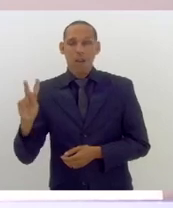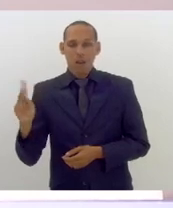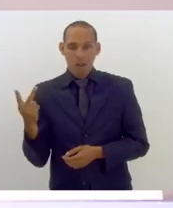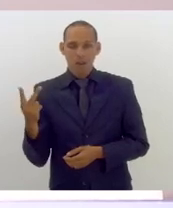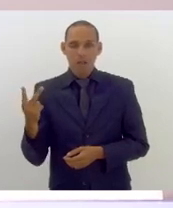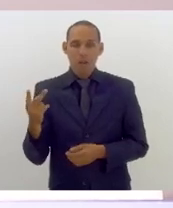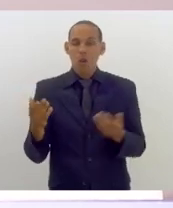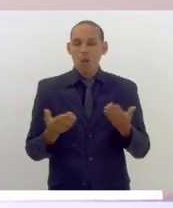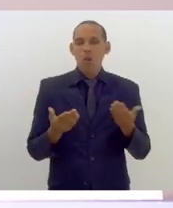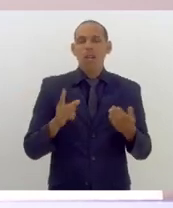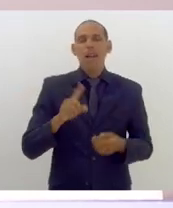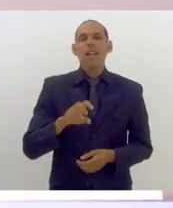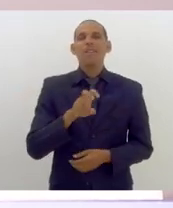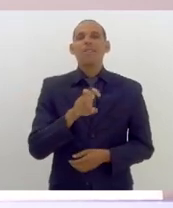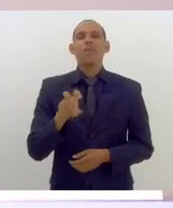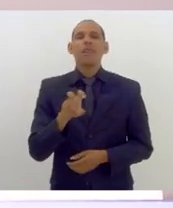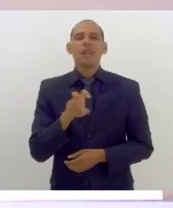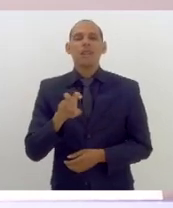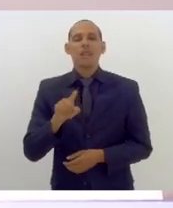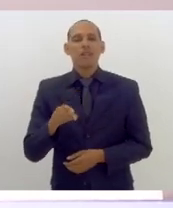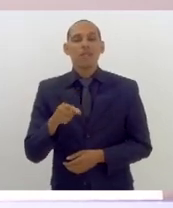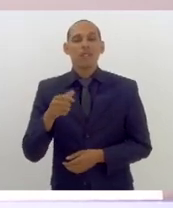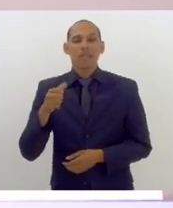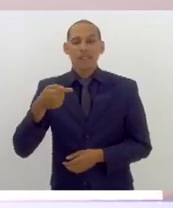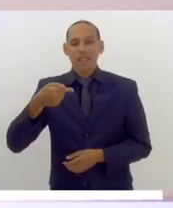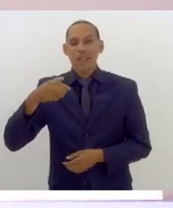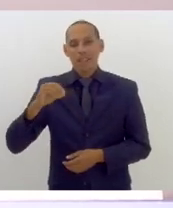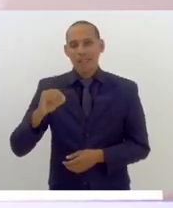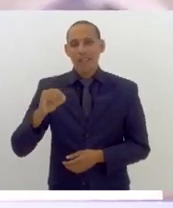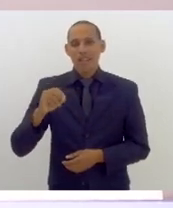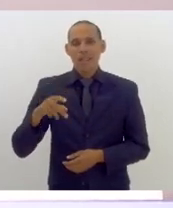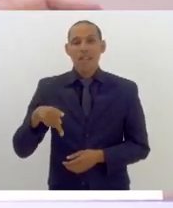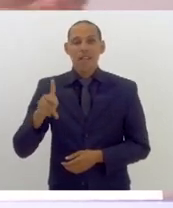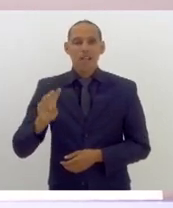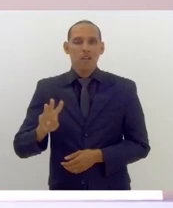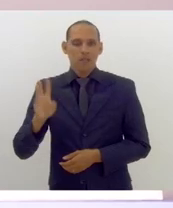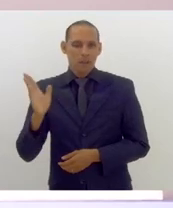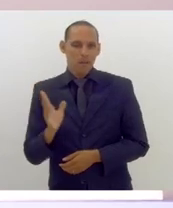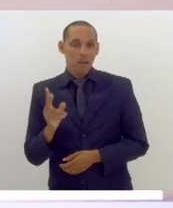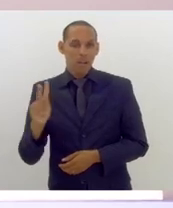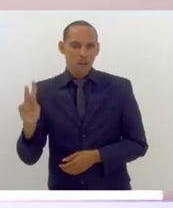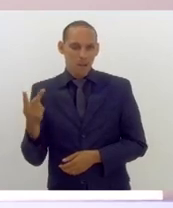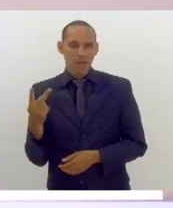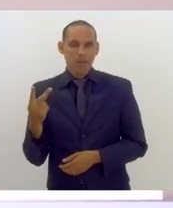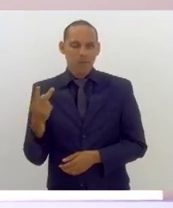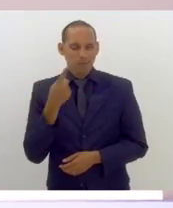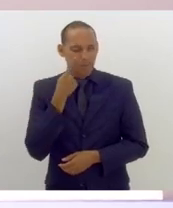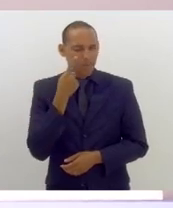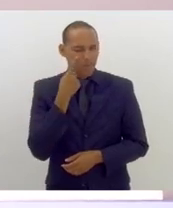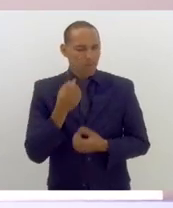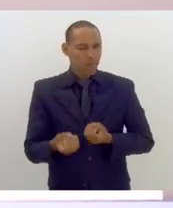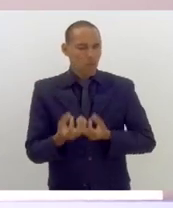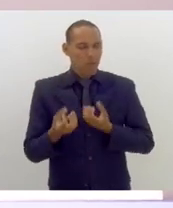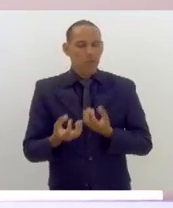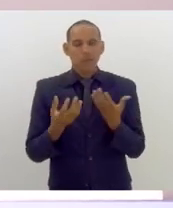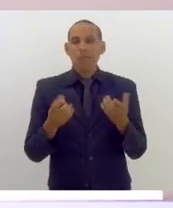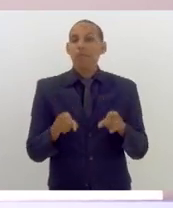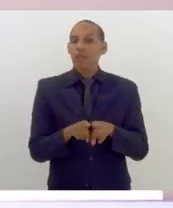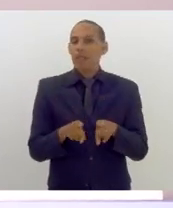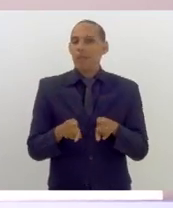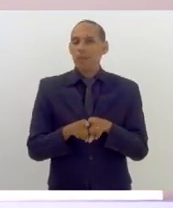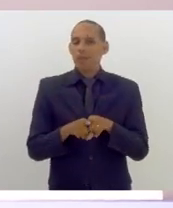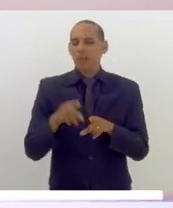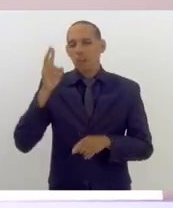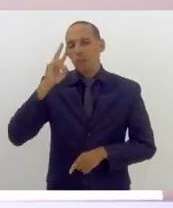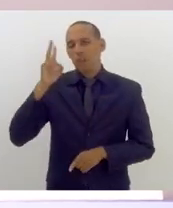de 55,70 megawatchward é bom que as pessoas fiquem atento esses dados quero fazer também um